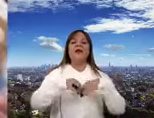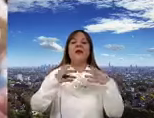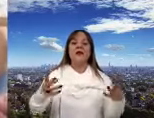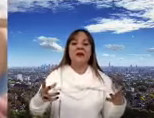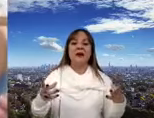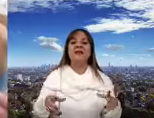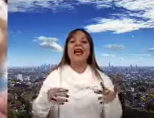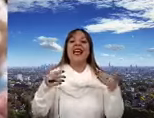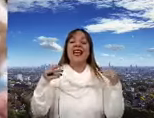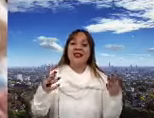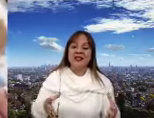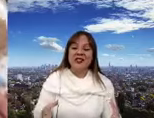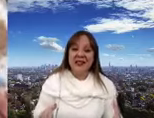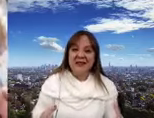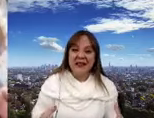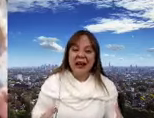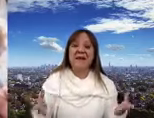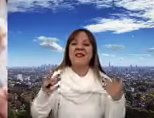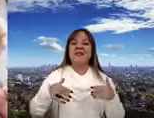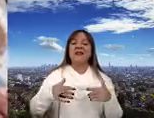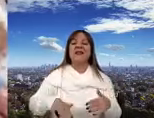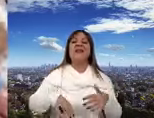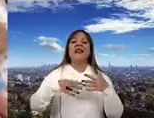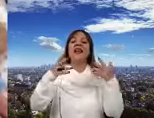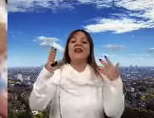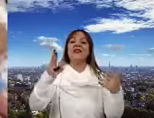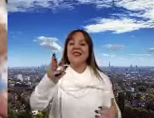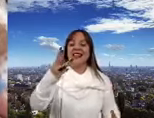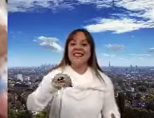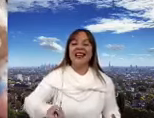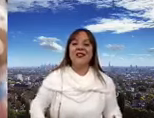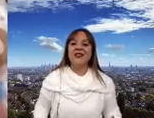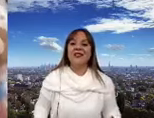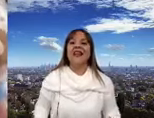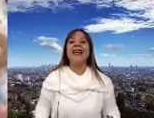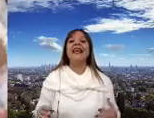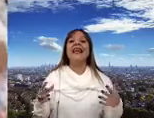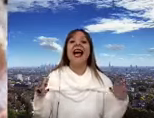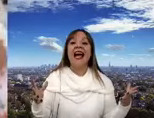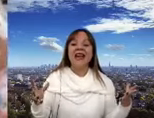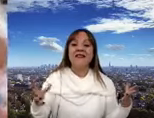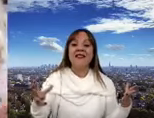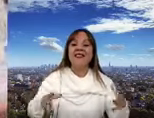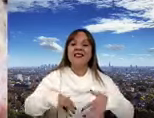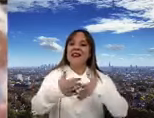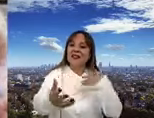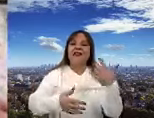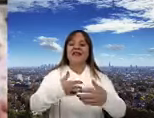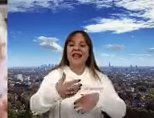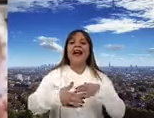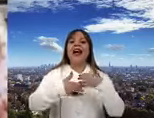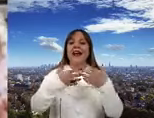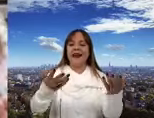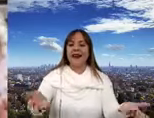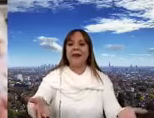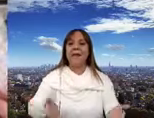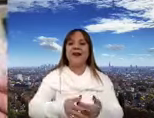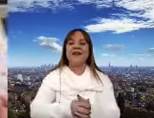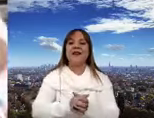prêmios, inclusive a participação, né, dos três ganhadores aí em lives, ensinando a fazer aquela, né, a